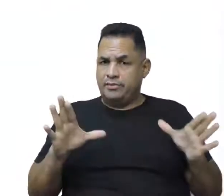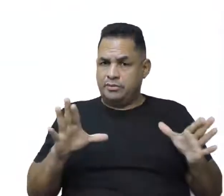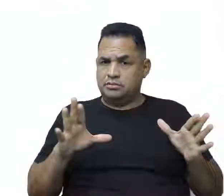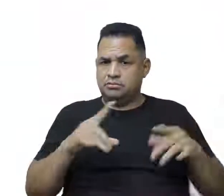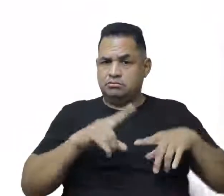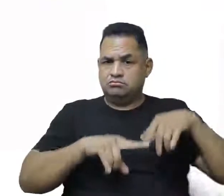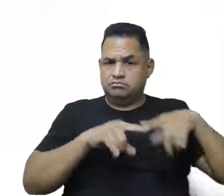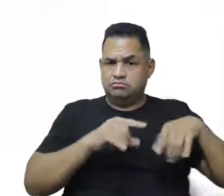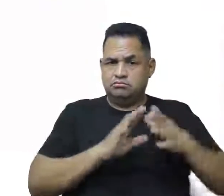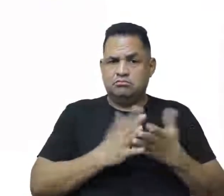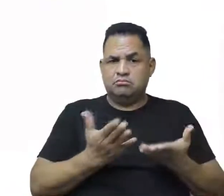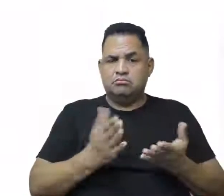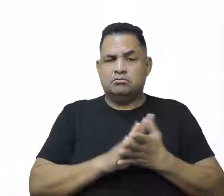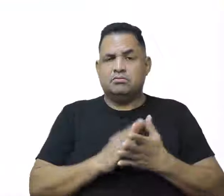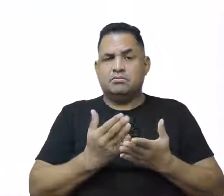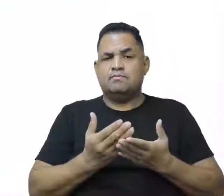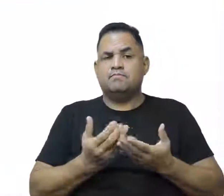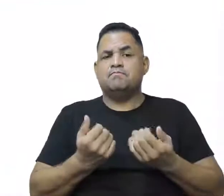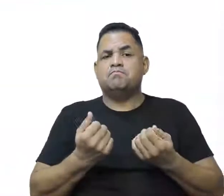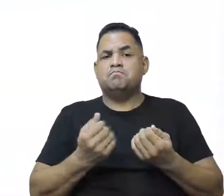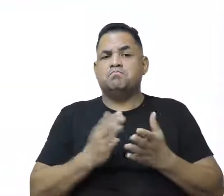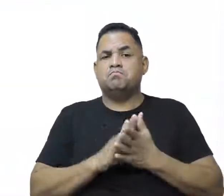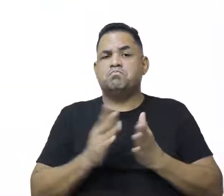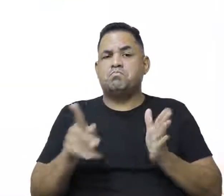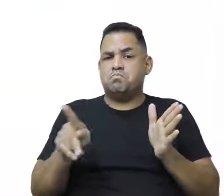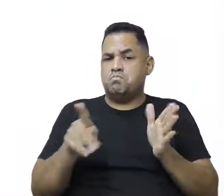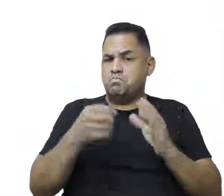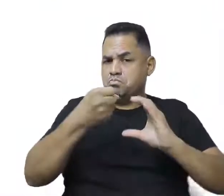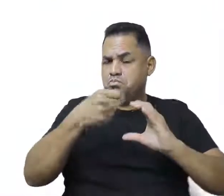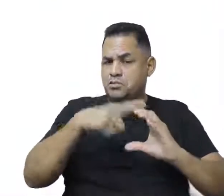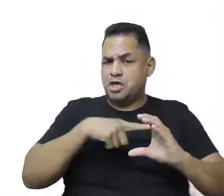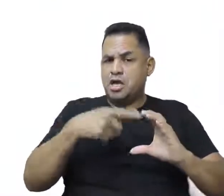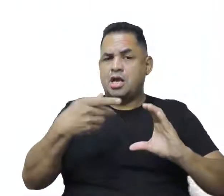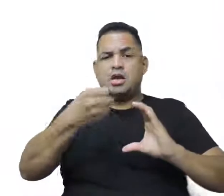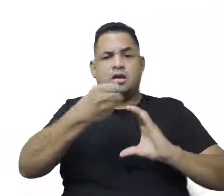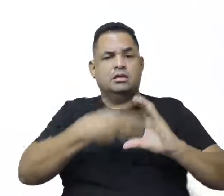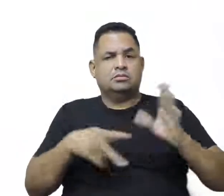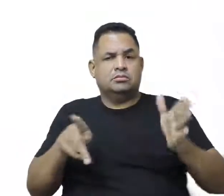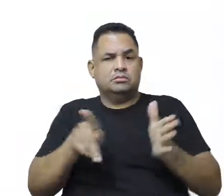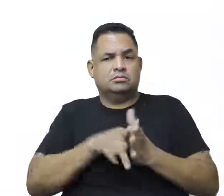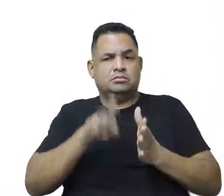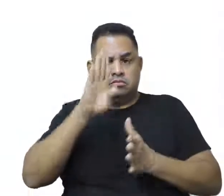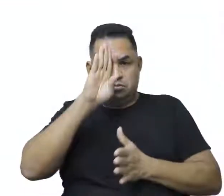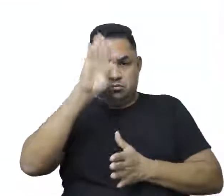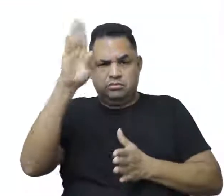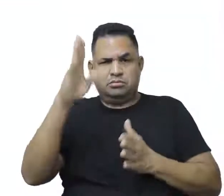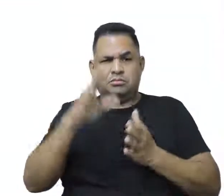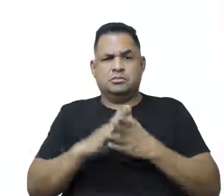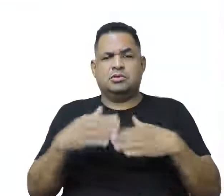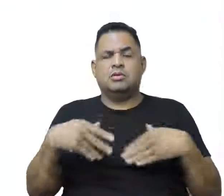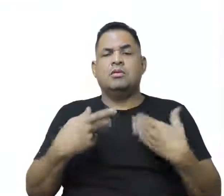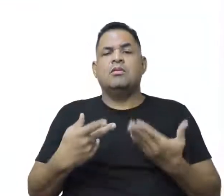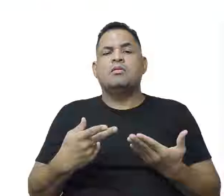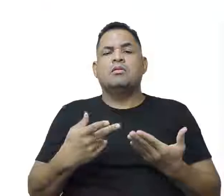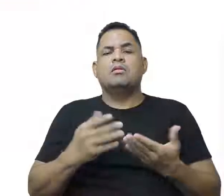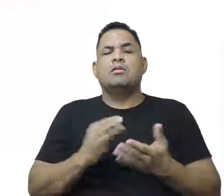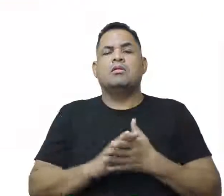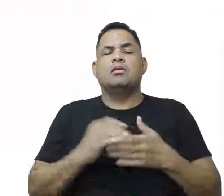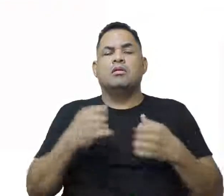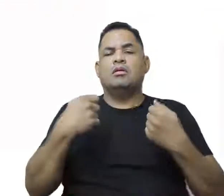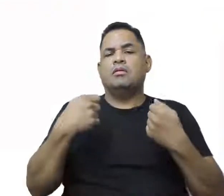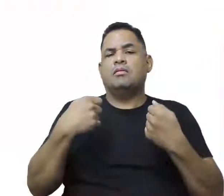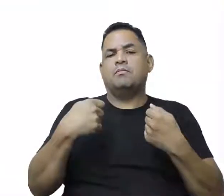interdependentes que lhes davam características próprias, principalmente no que dizia